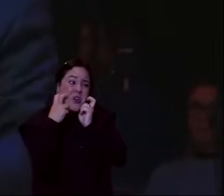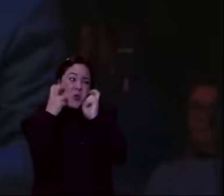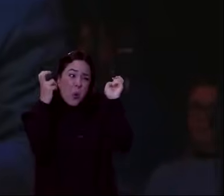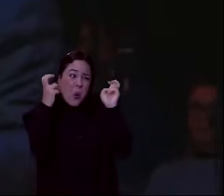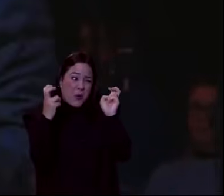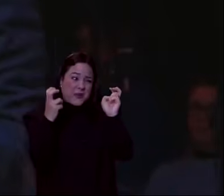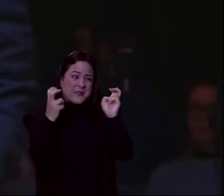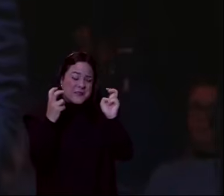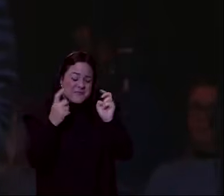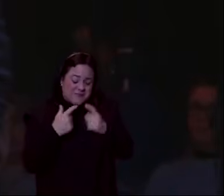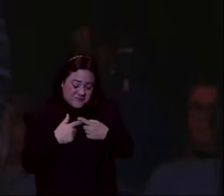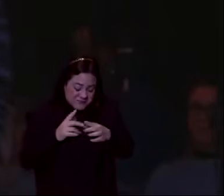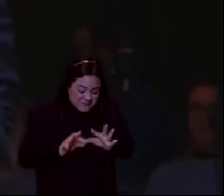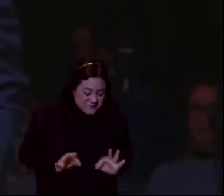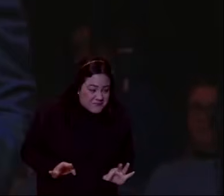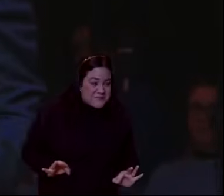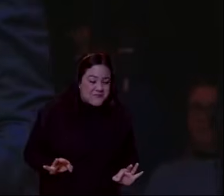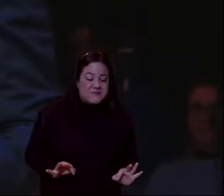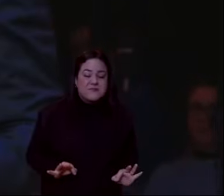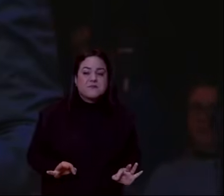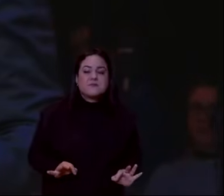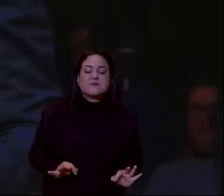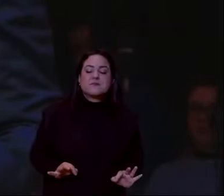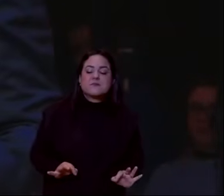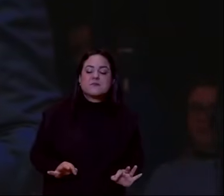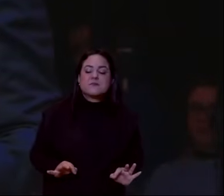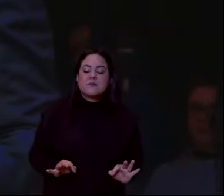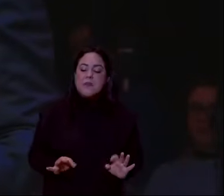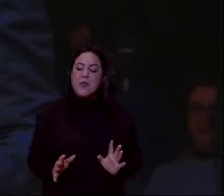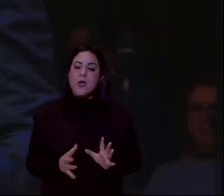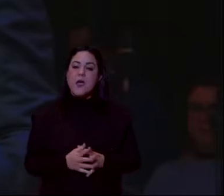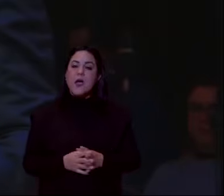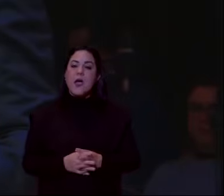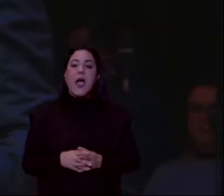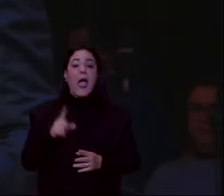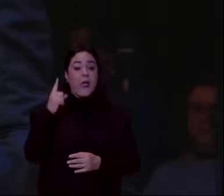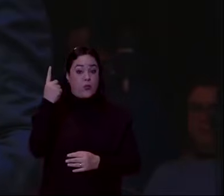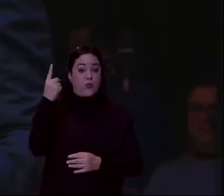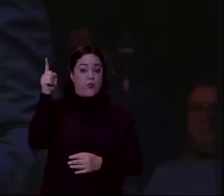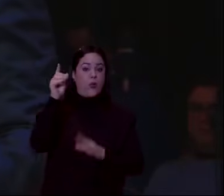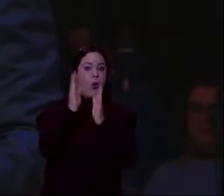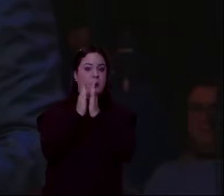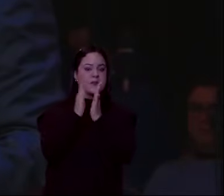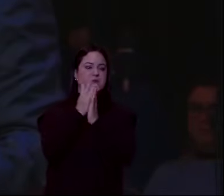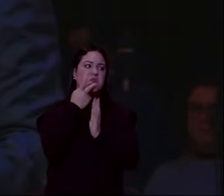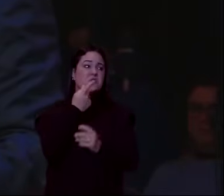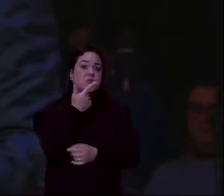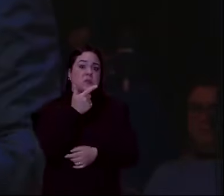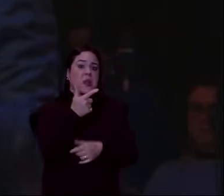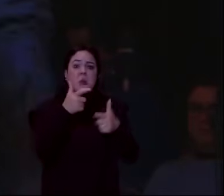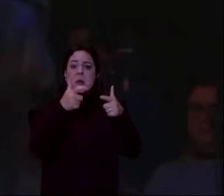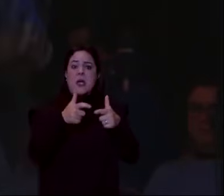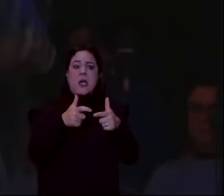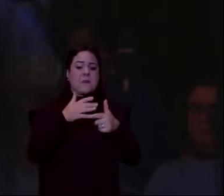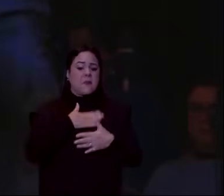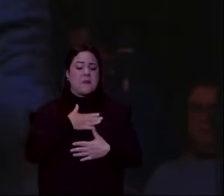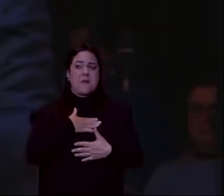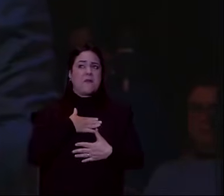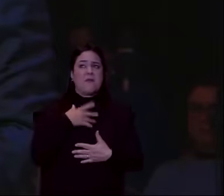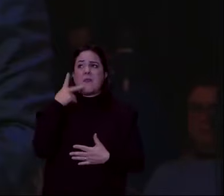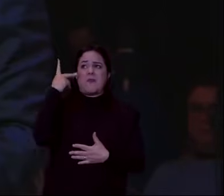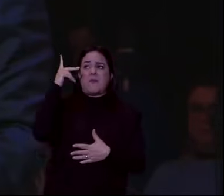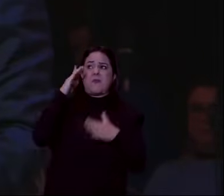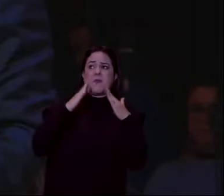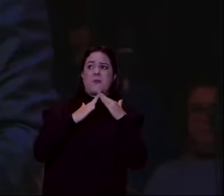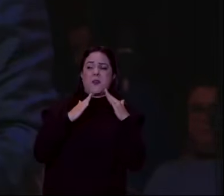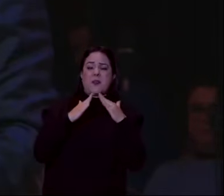banco, nem cadeira lá em cima. E um deles fez uma oração, disse: Senhor, não tem lugar para mim nem na tua